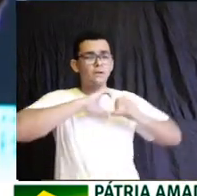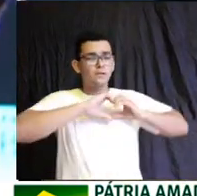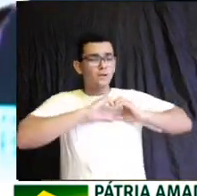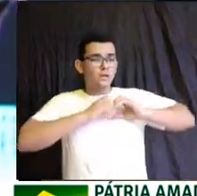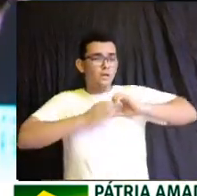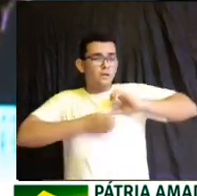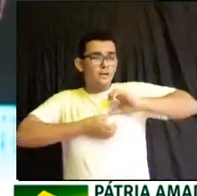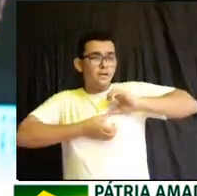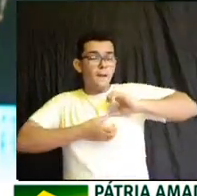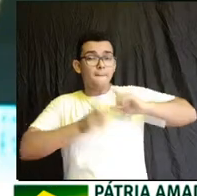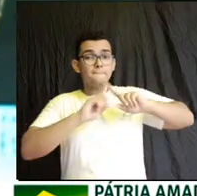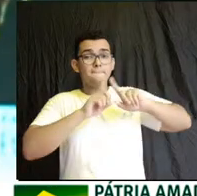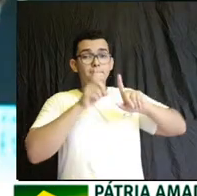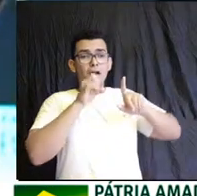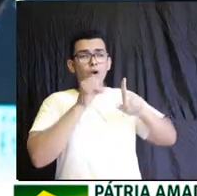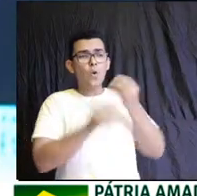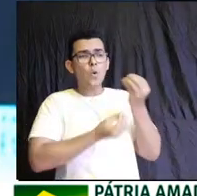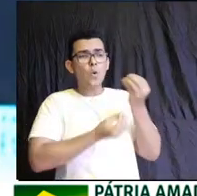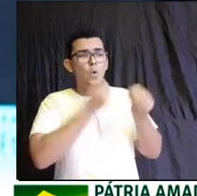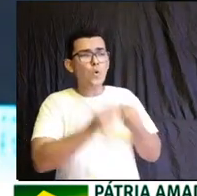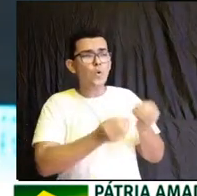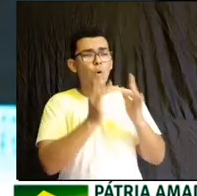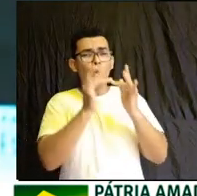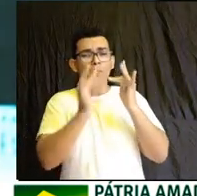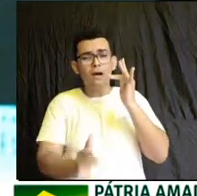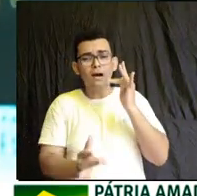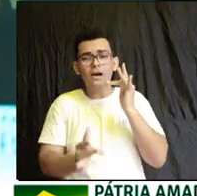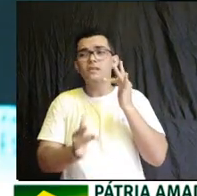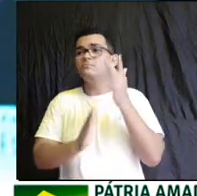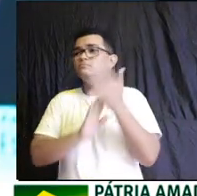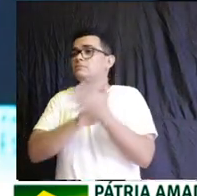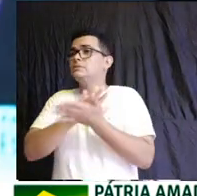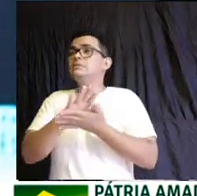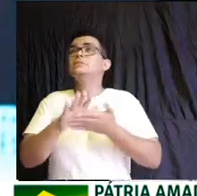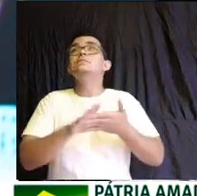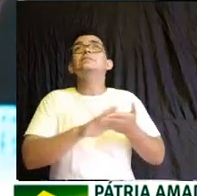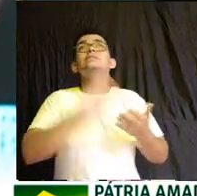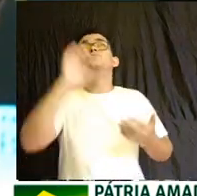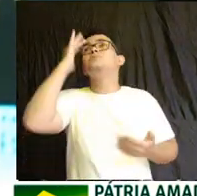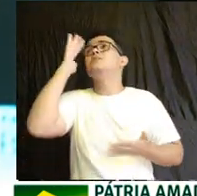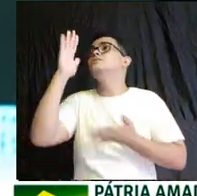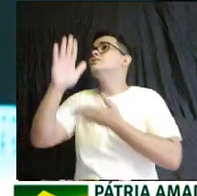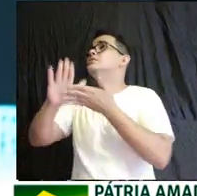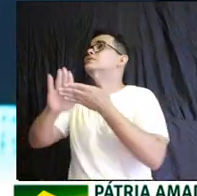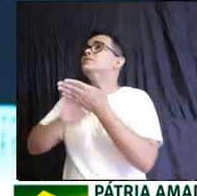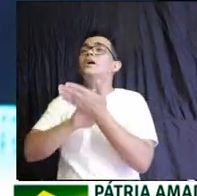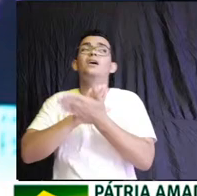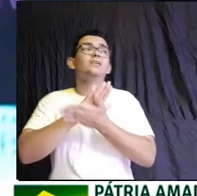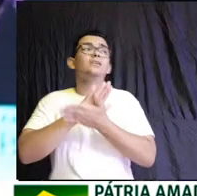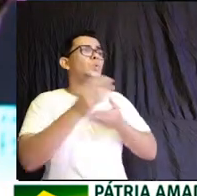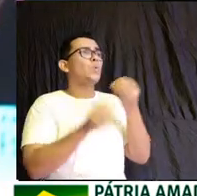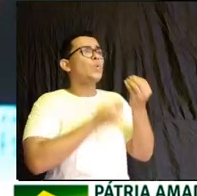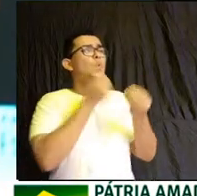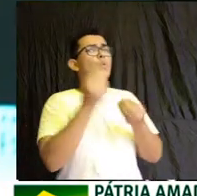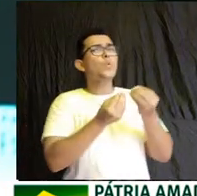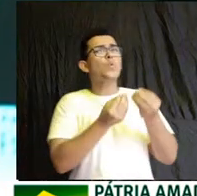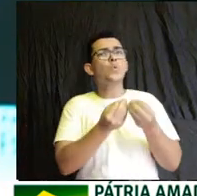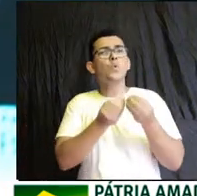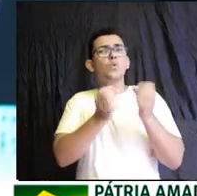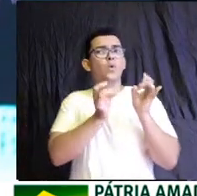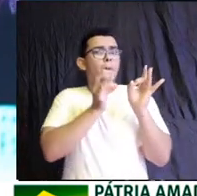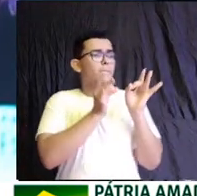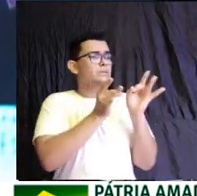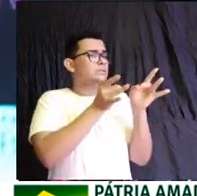grande amor não se acaba assim, feito espumas ao vento. Não é coisa